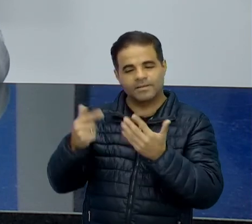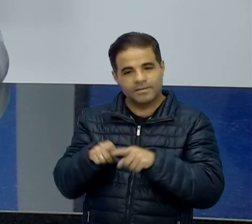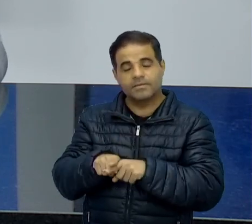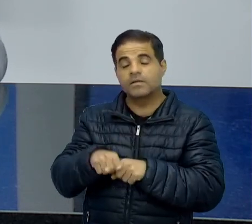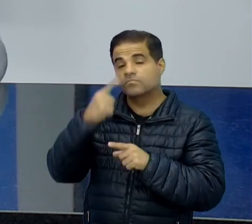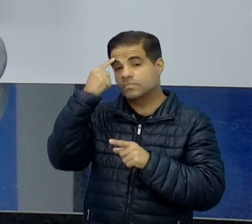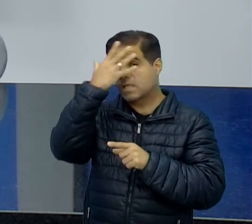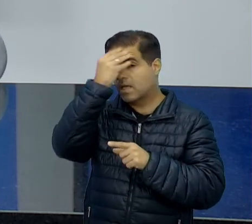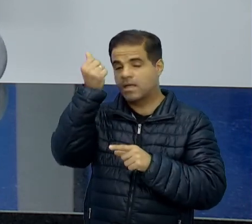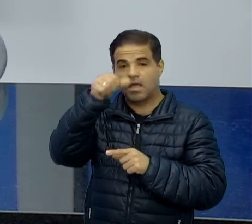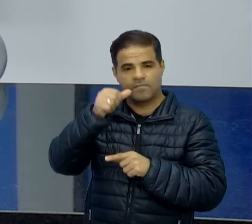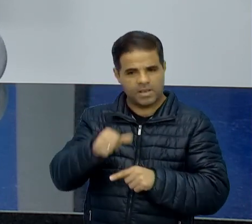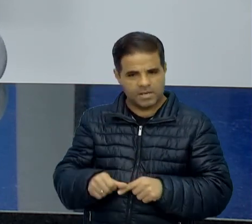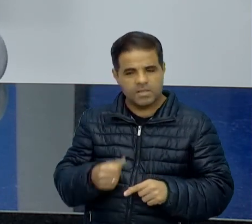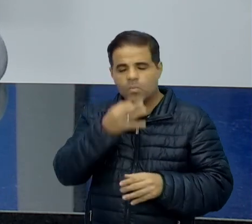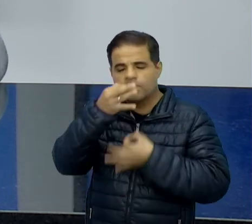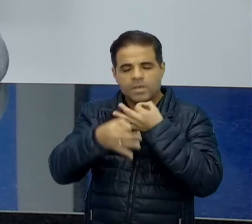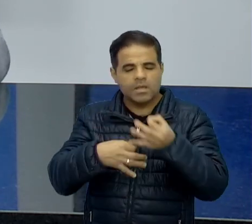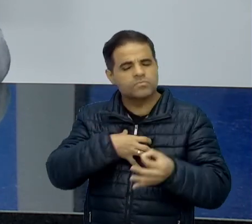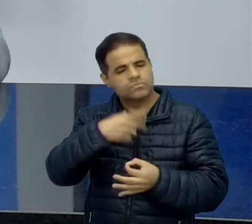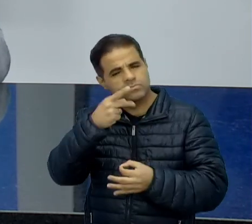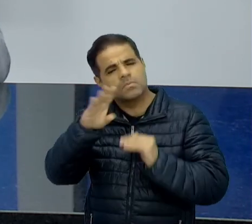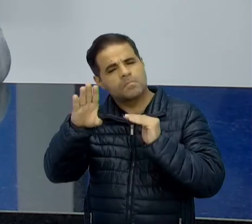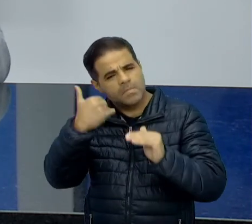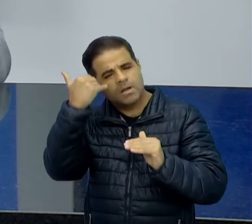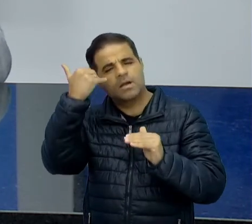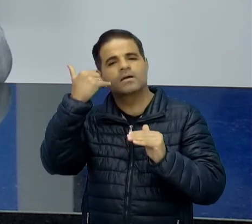conteúdo. Se possível, comente o que você está achando.